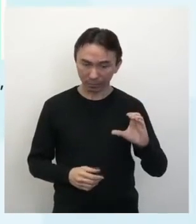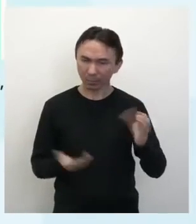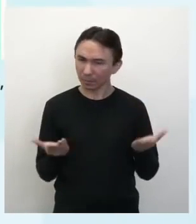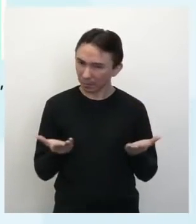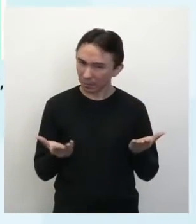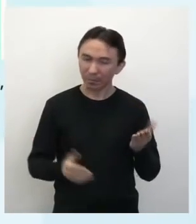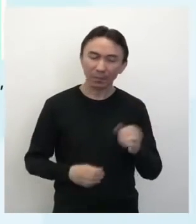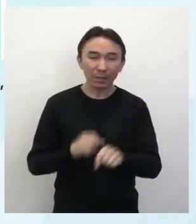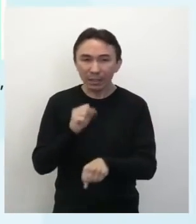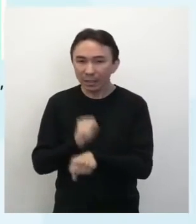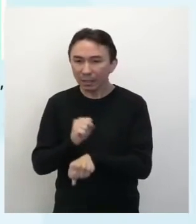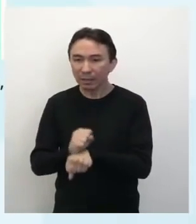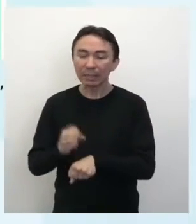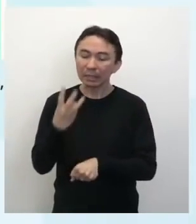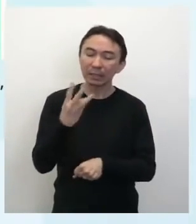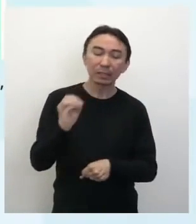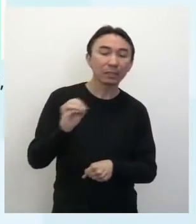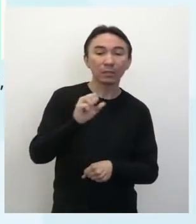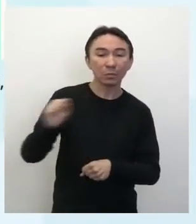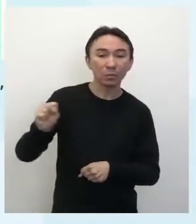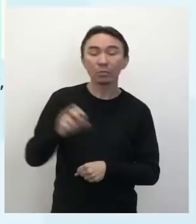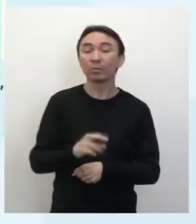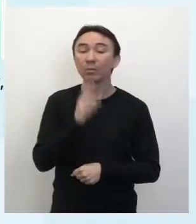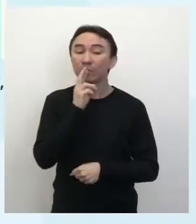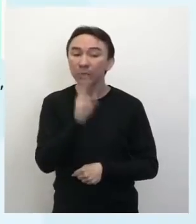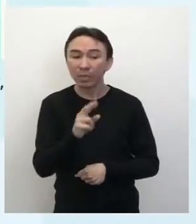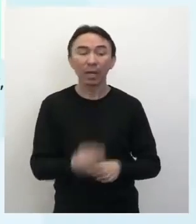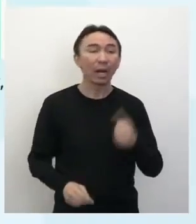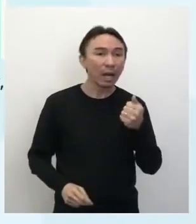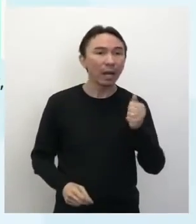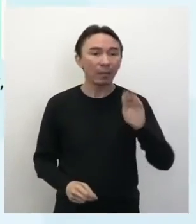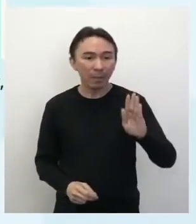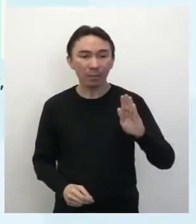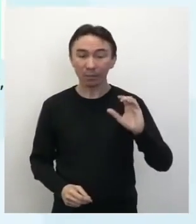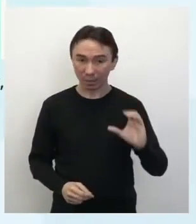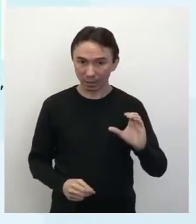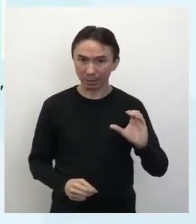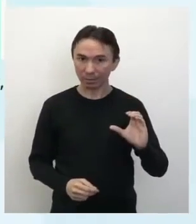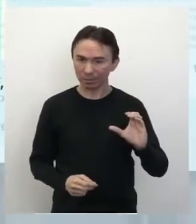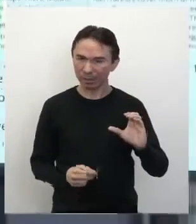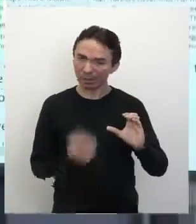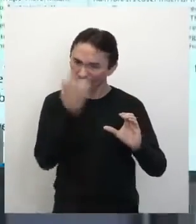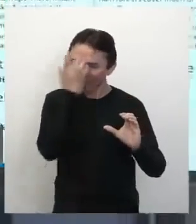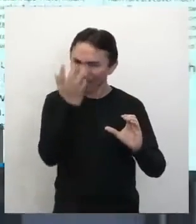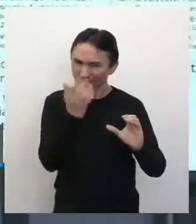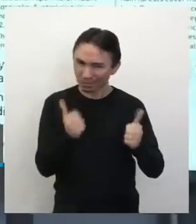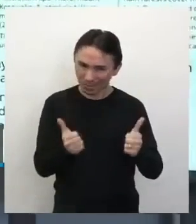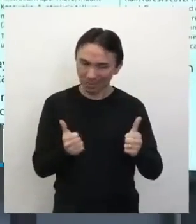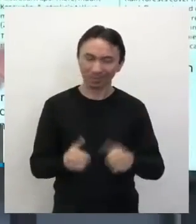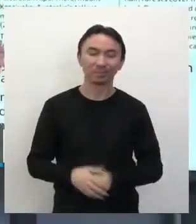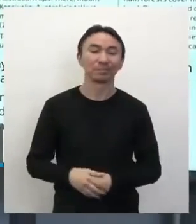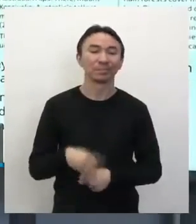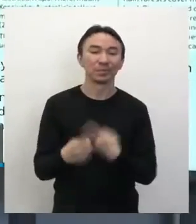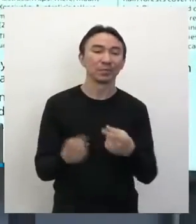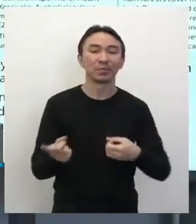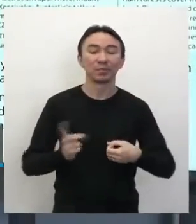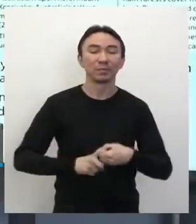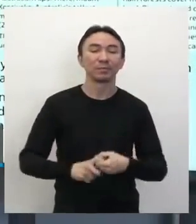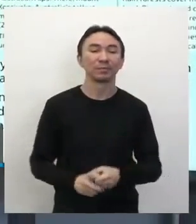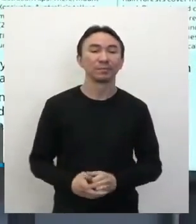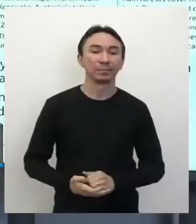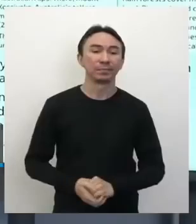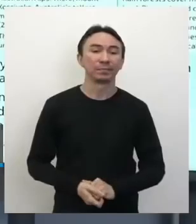tempinho para vocês aí, 30 segundos para vocês responderem A, B ou C, tá bem facinho agora para responder e a gente já volta. Vamos deixar aqui o texto na